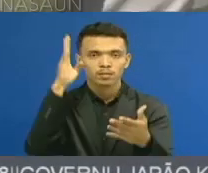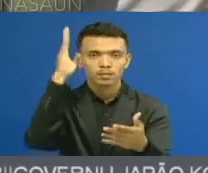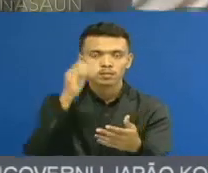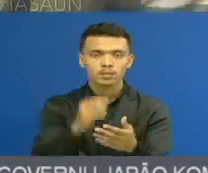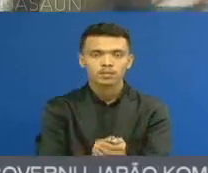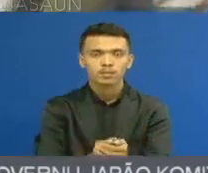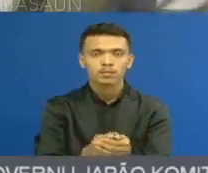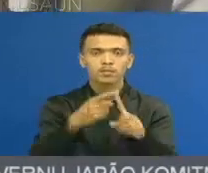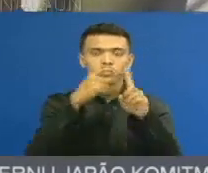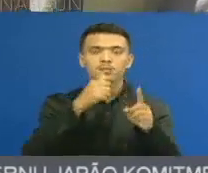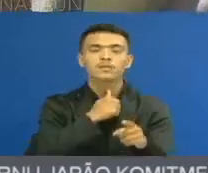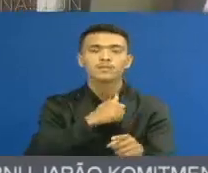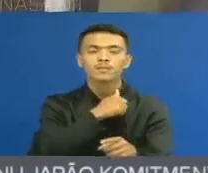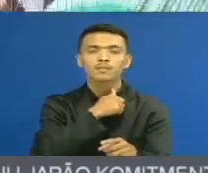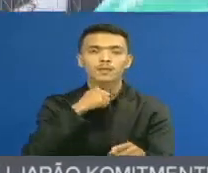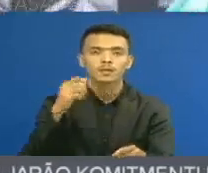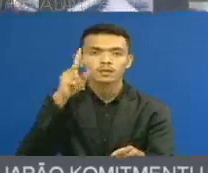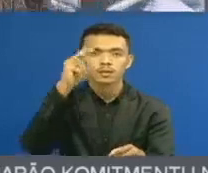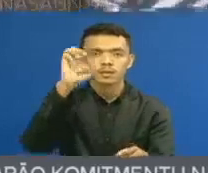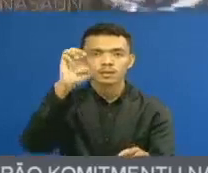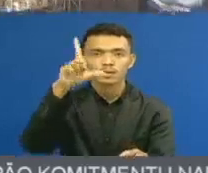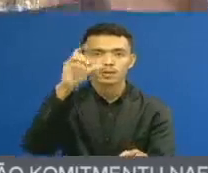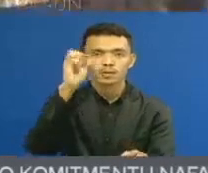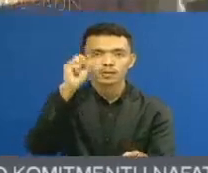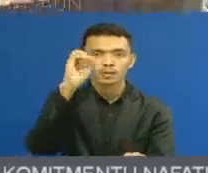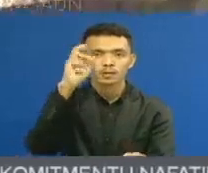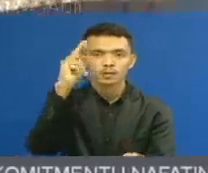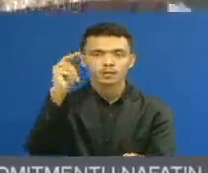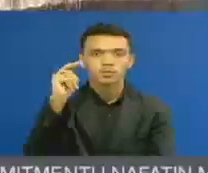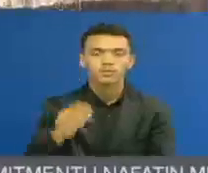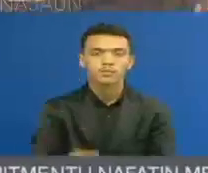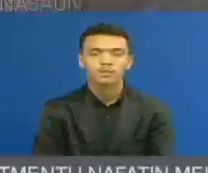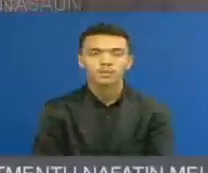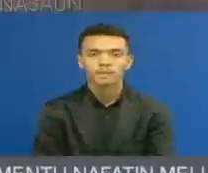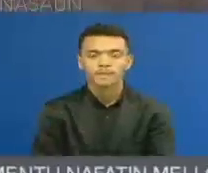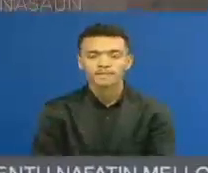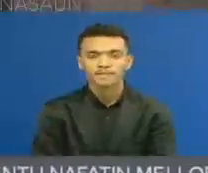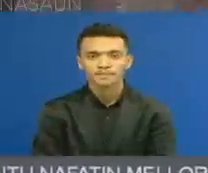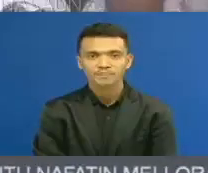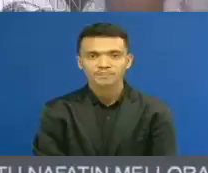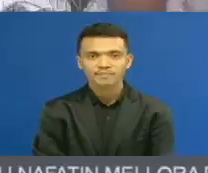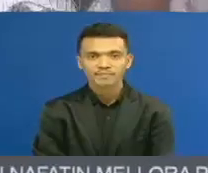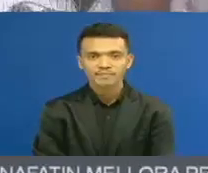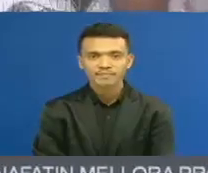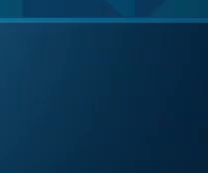husi padre Nelson da Costa Freitas. Husi Manatuto Franz da Costa Ximenes ba RTTL.